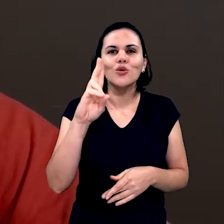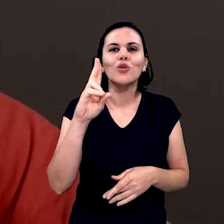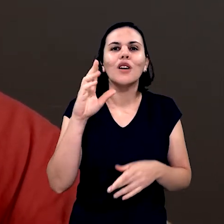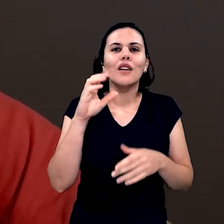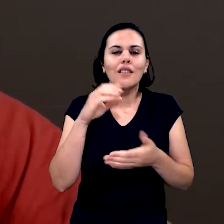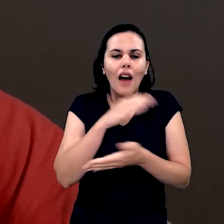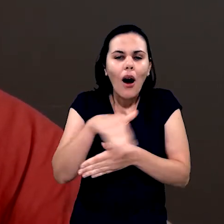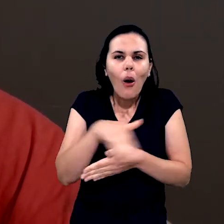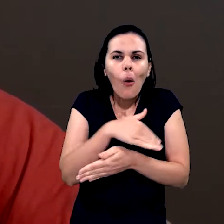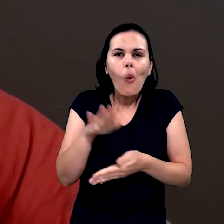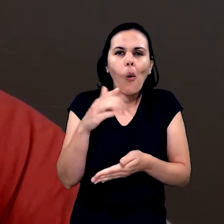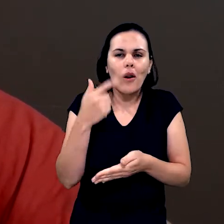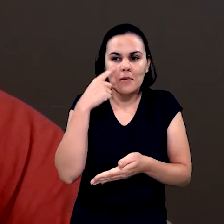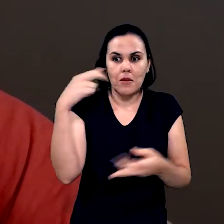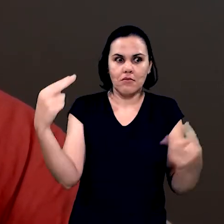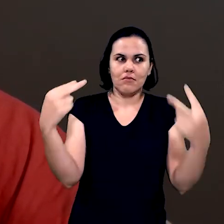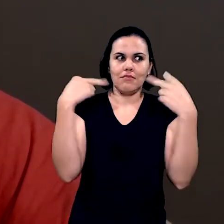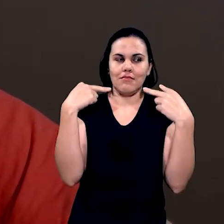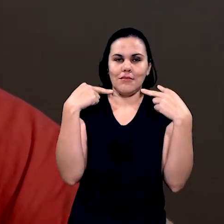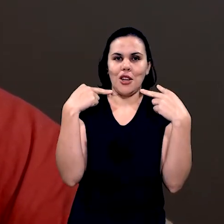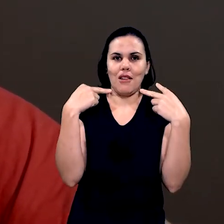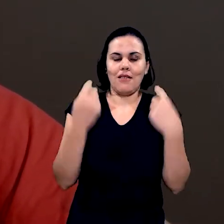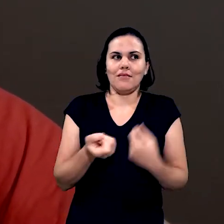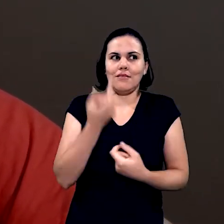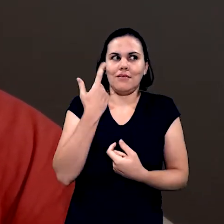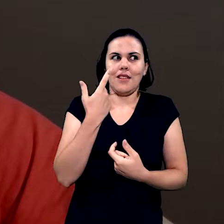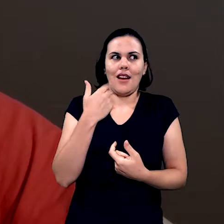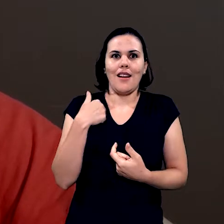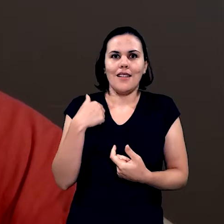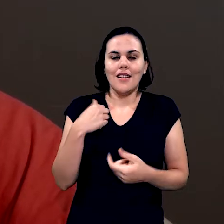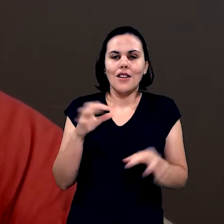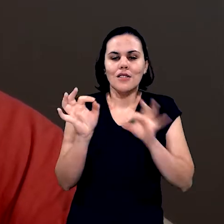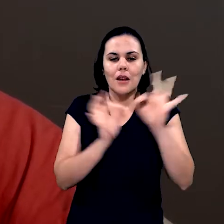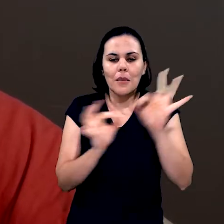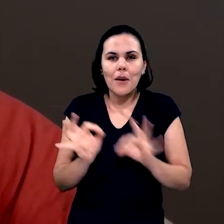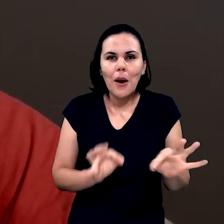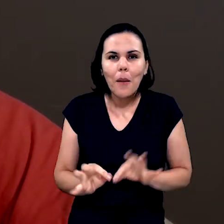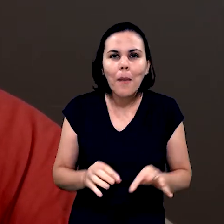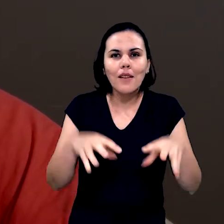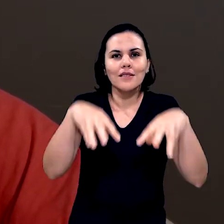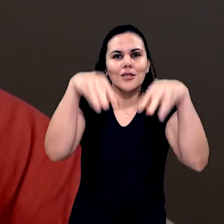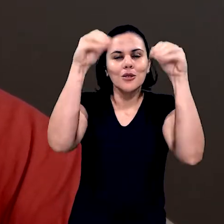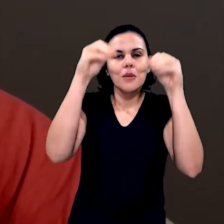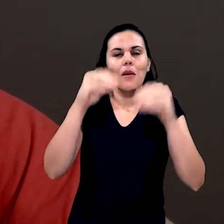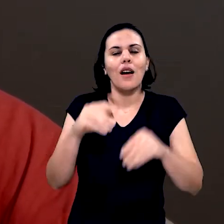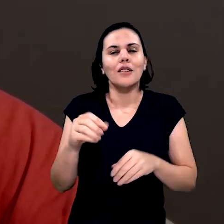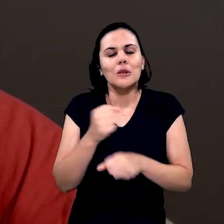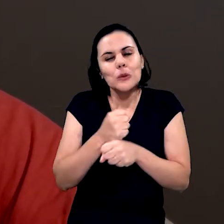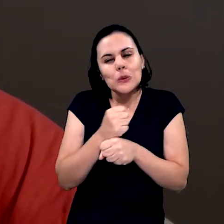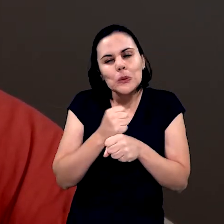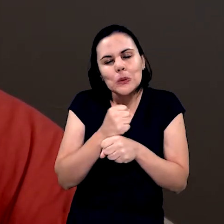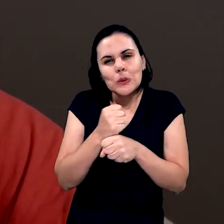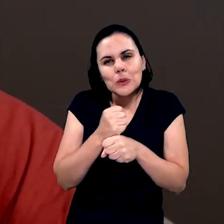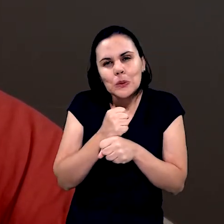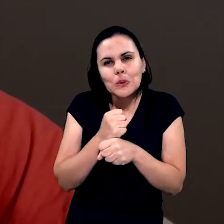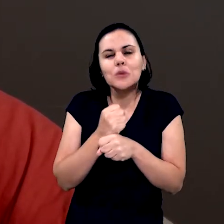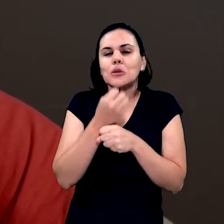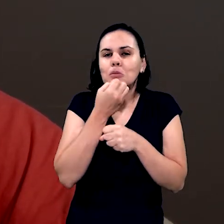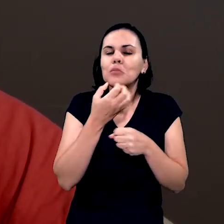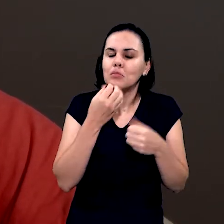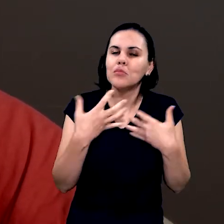me olhando. E, assim, sempre ajudando também na decoração do Império. Muitos anos, assim, que foram